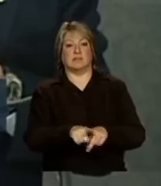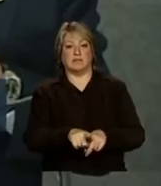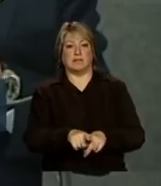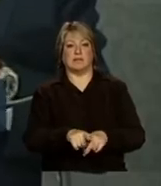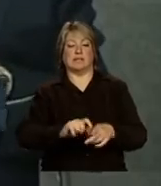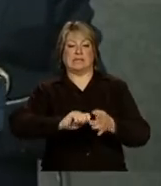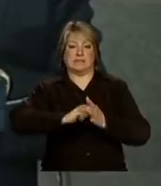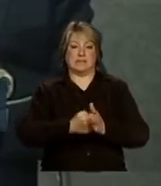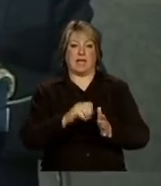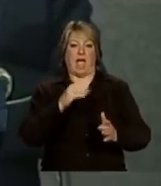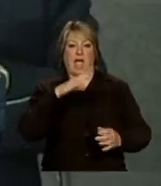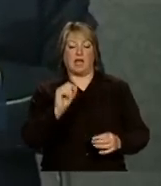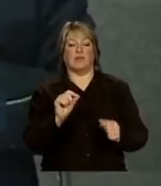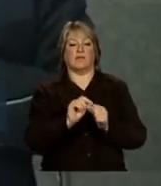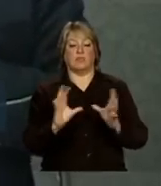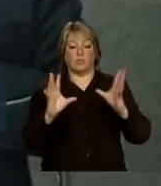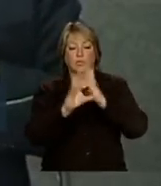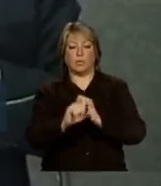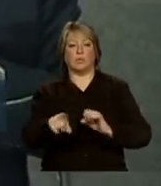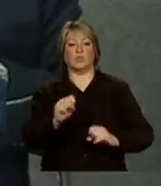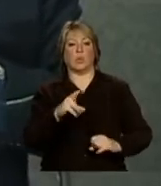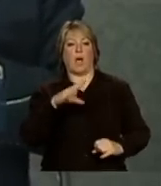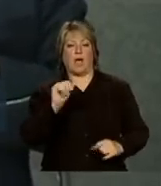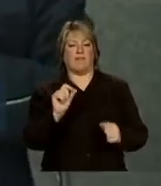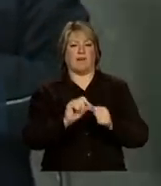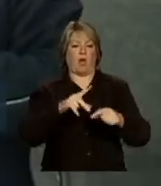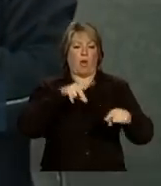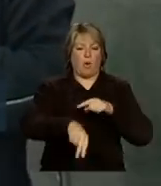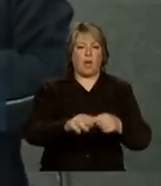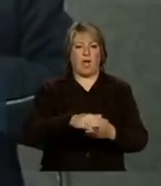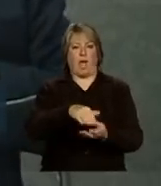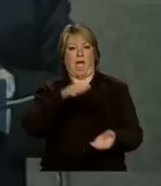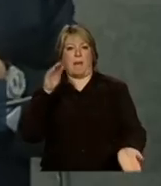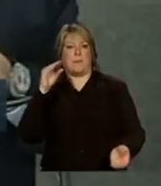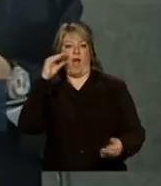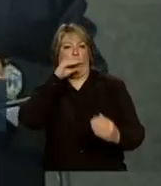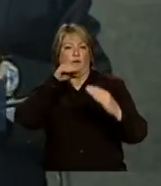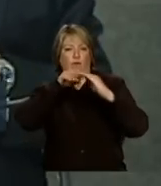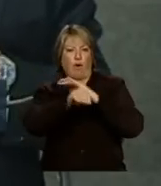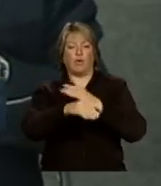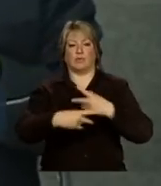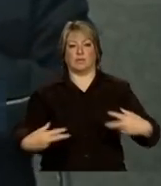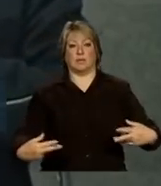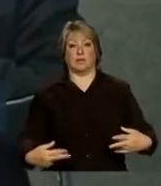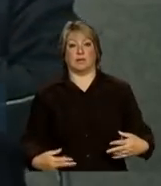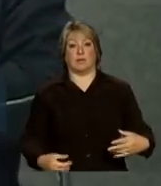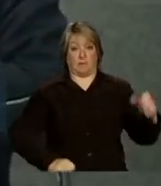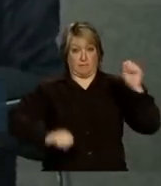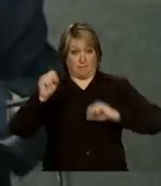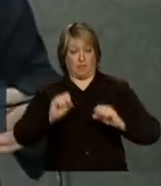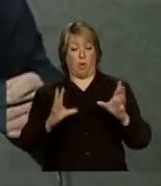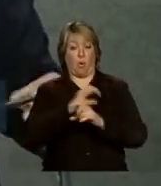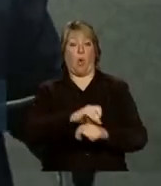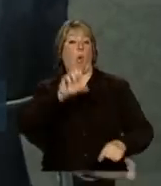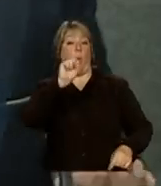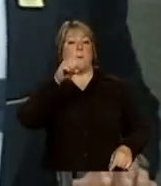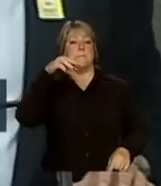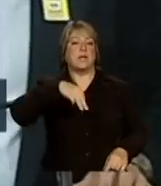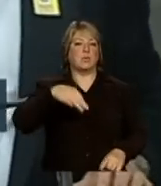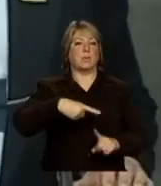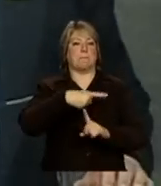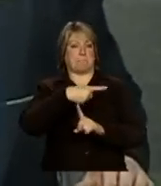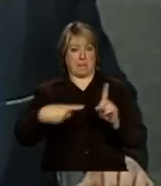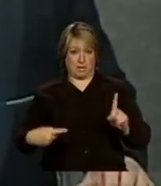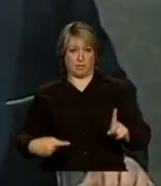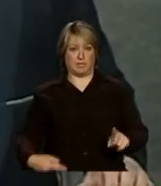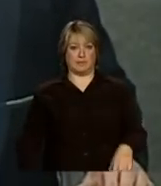a sucata para fazer Tá certo com todas as interrupções tem que abrir o folho essa coisa toda nós fazemos em 8 minutos e